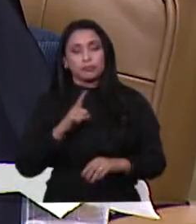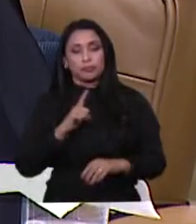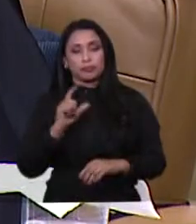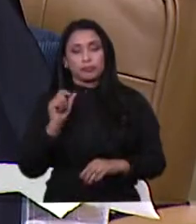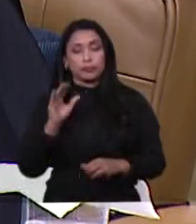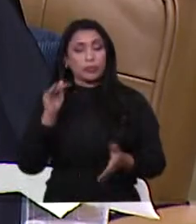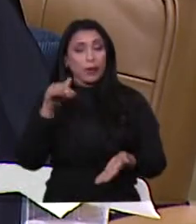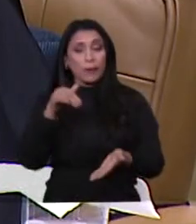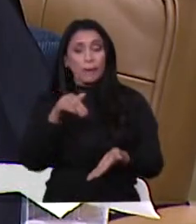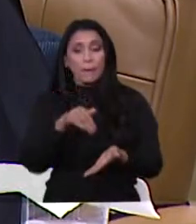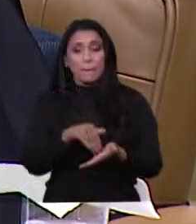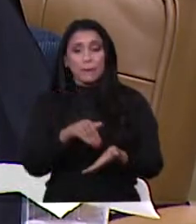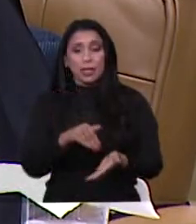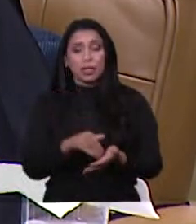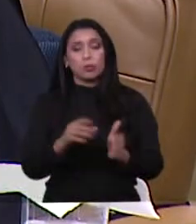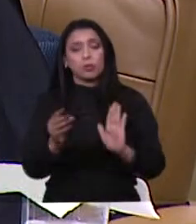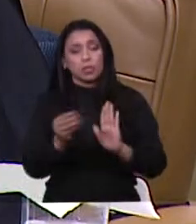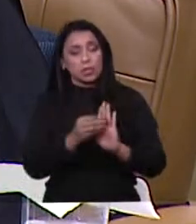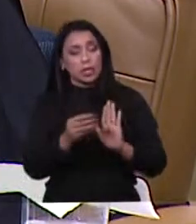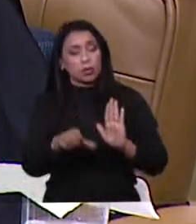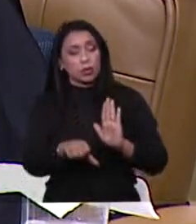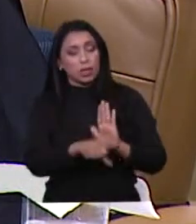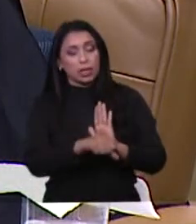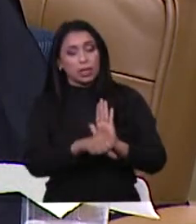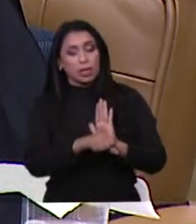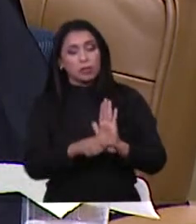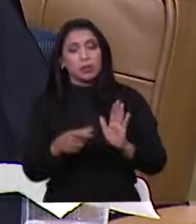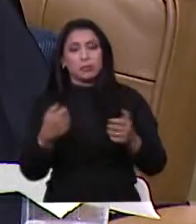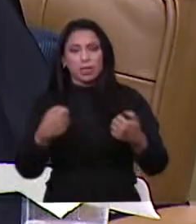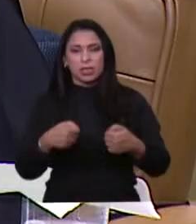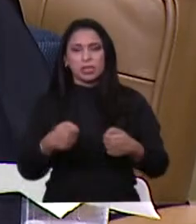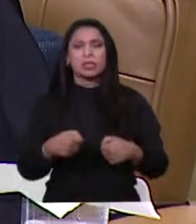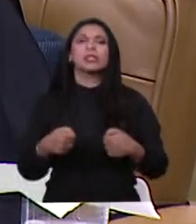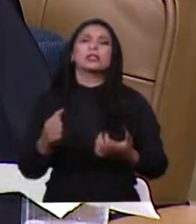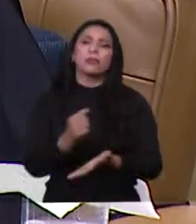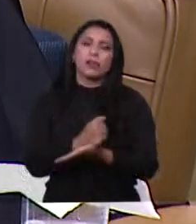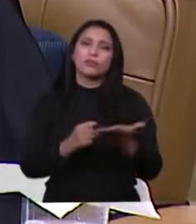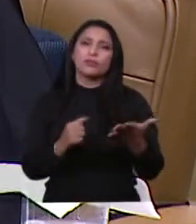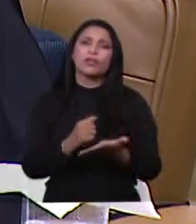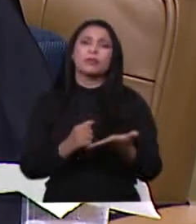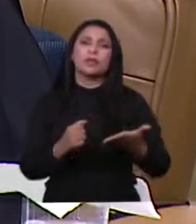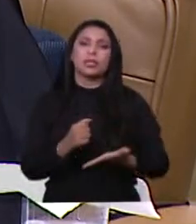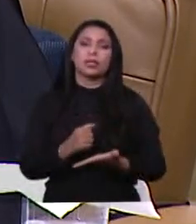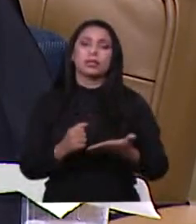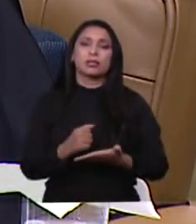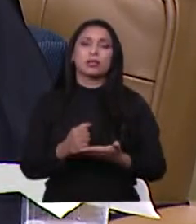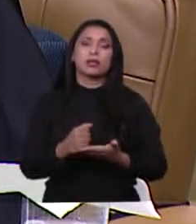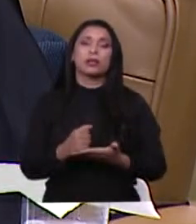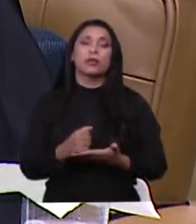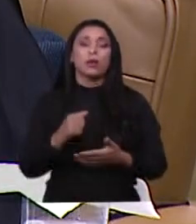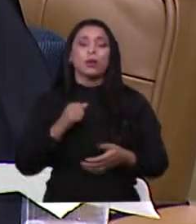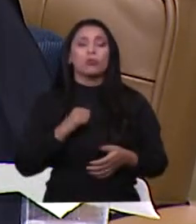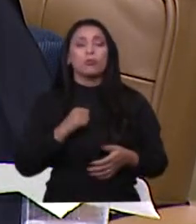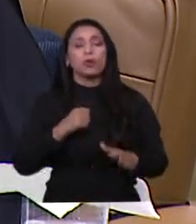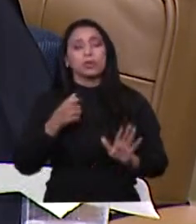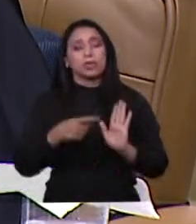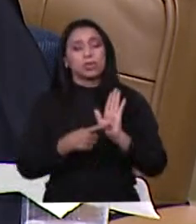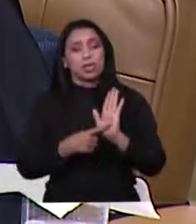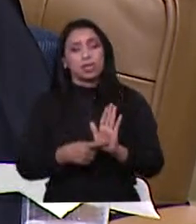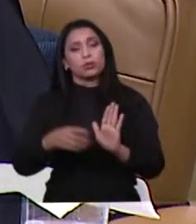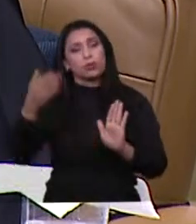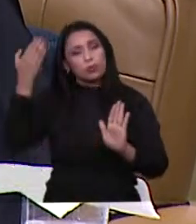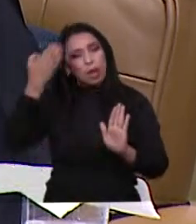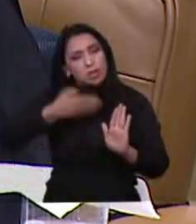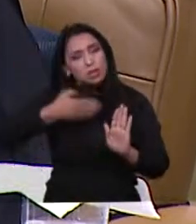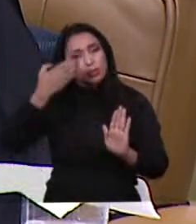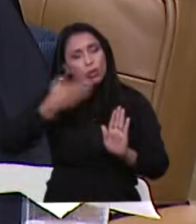mínima prevista para o delito exige fundamentação adequada, apoiada em circunstâncias fáticas que demonstrem de forma